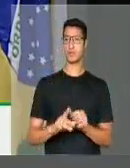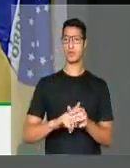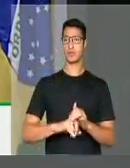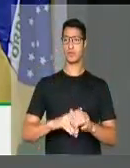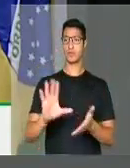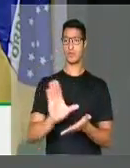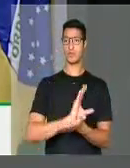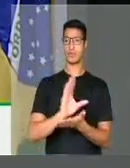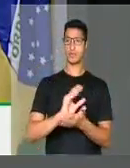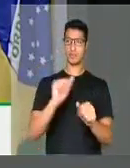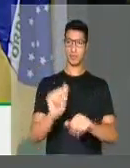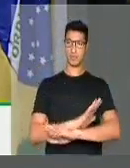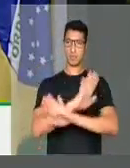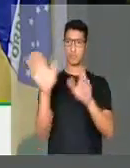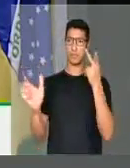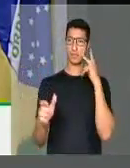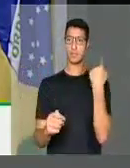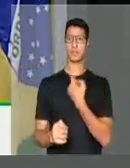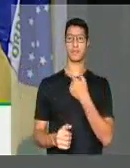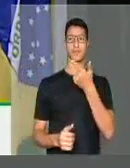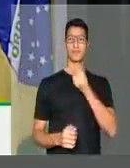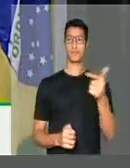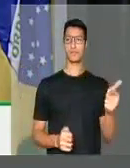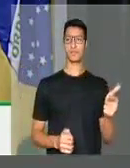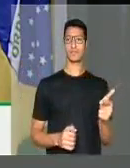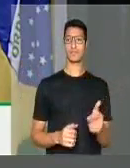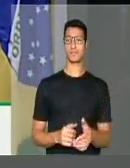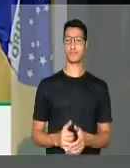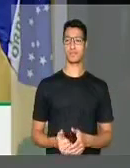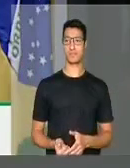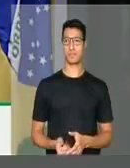um financiamento transparente para que nós não tenhamos